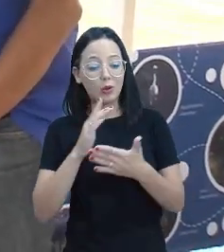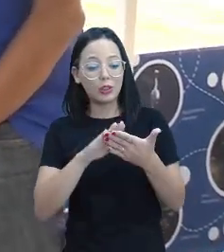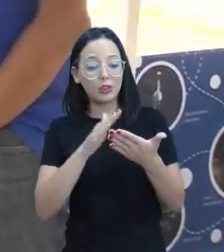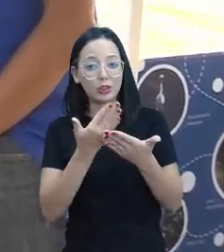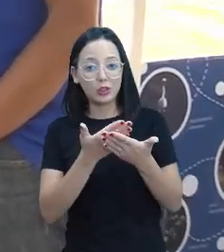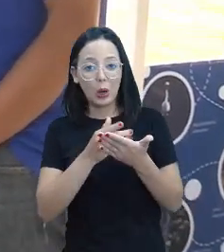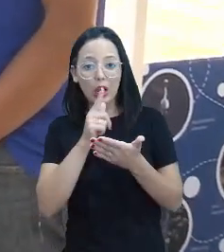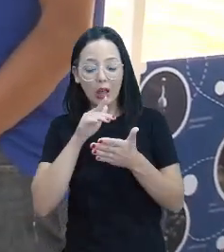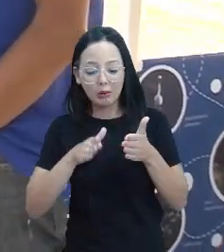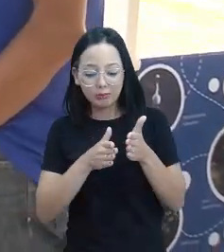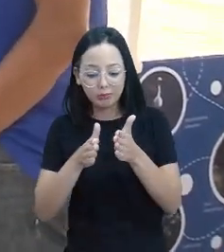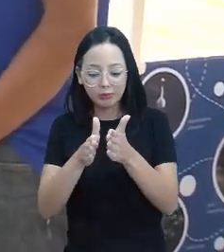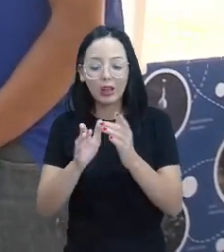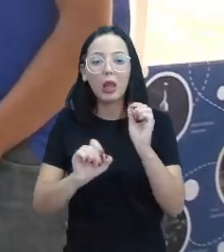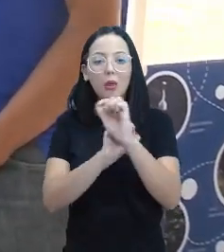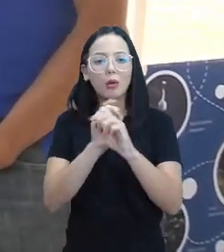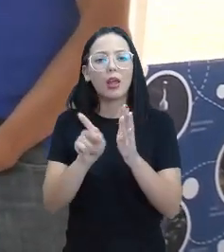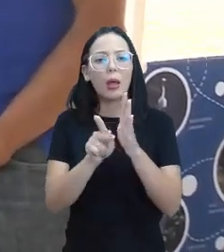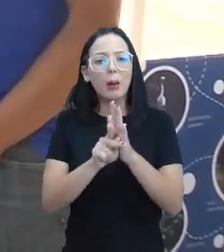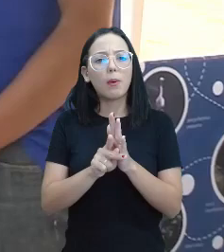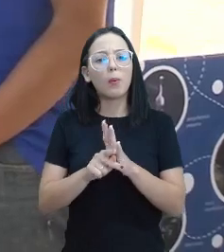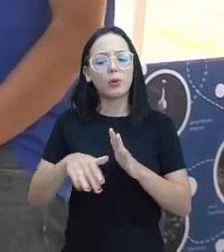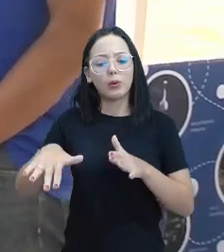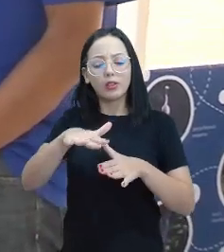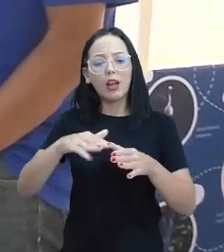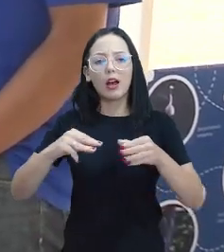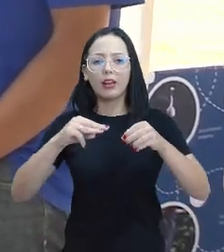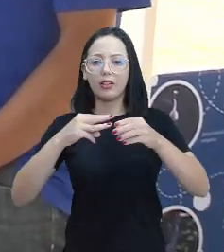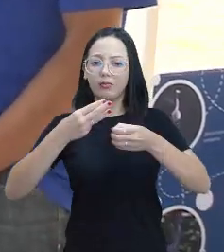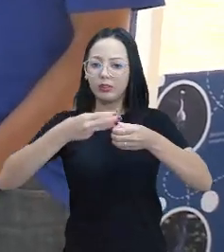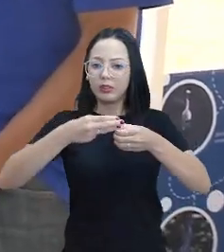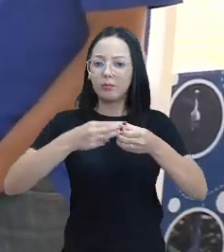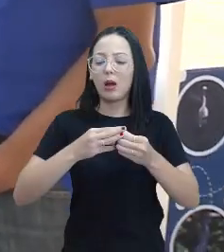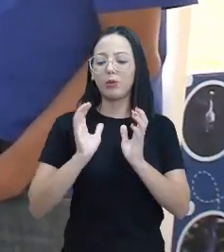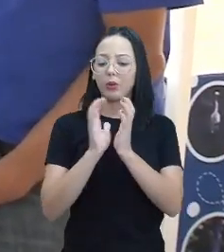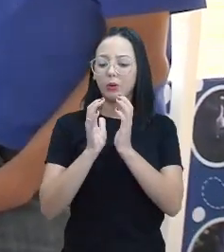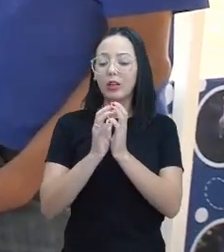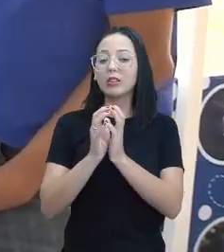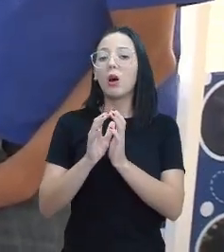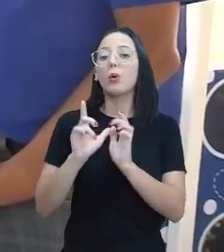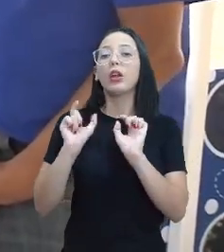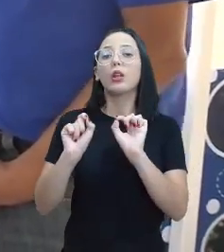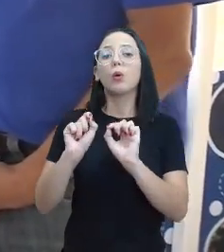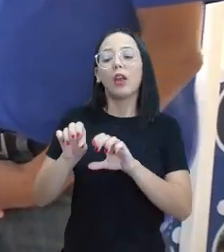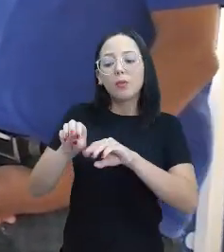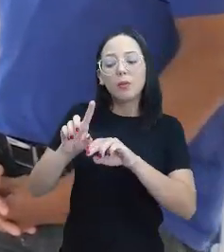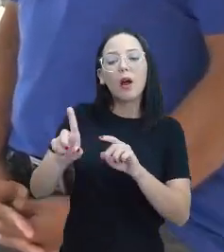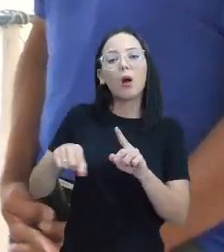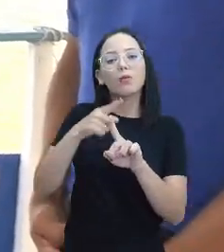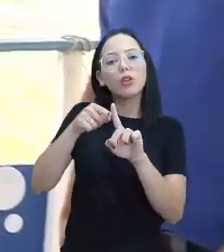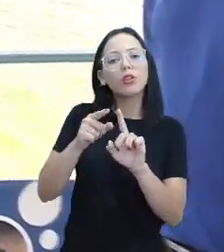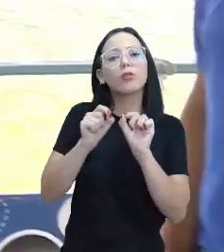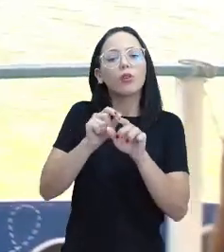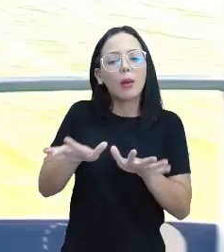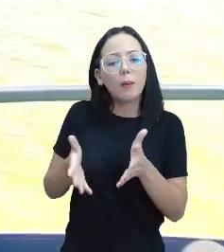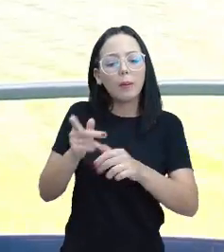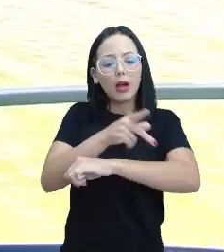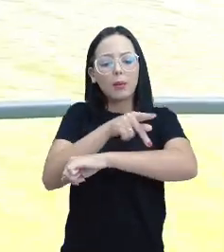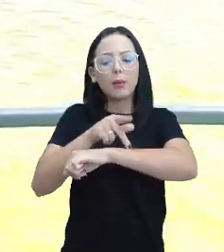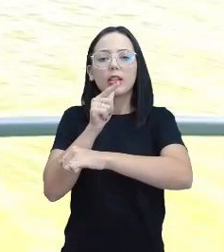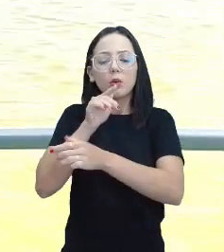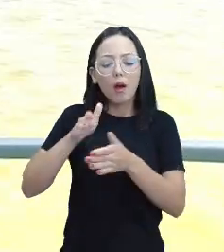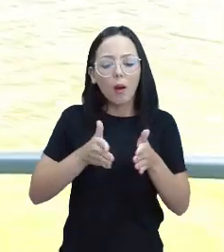Águas do Capibaribe é um equipamento da Rede Municipal de Educação que tem como objetivo fazer incursões pedagógicas pelas águas